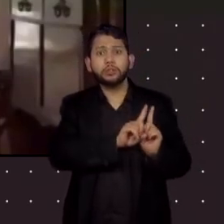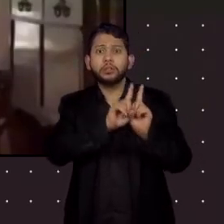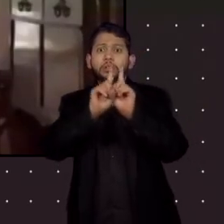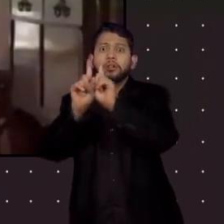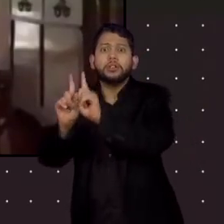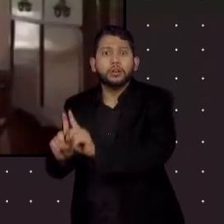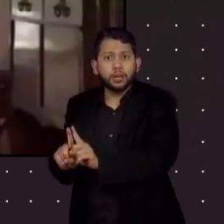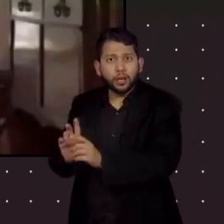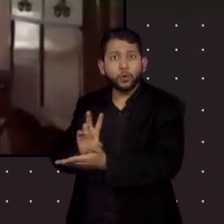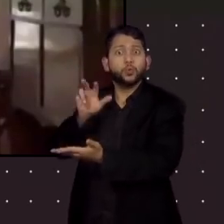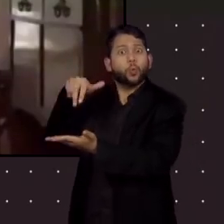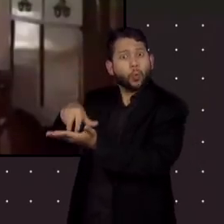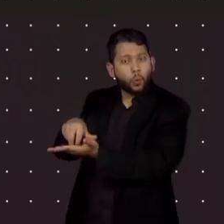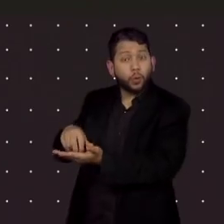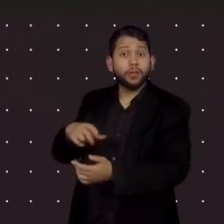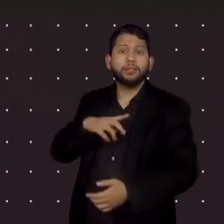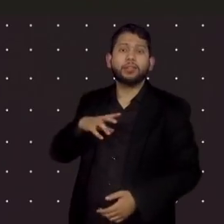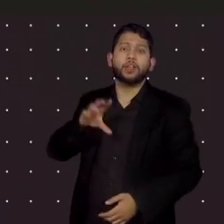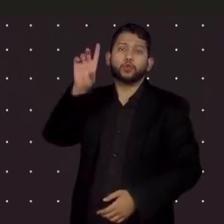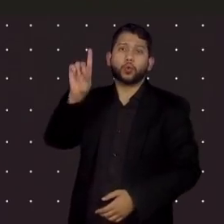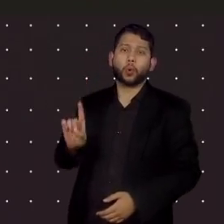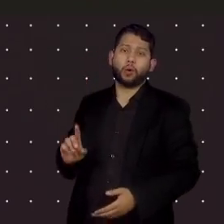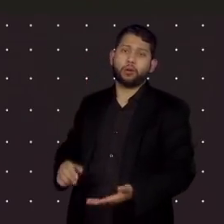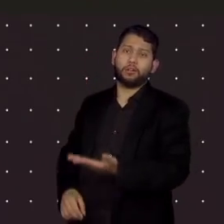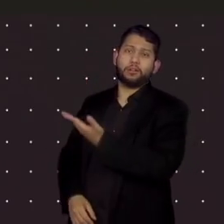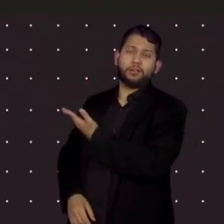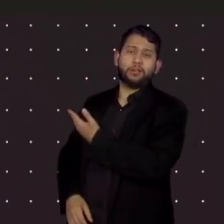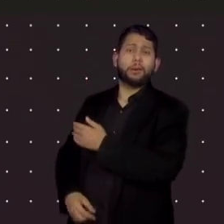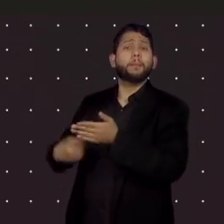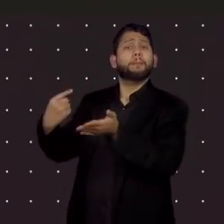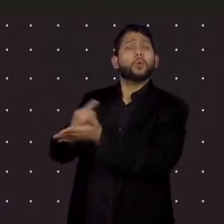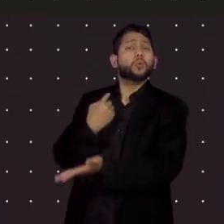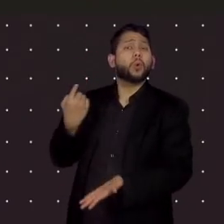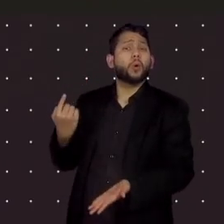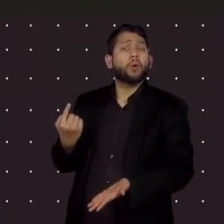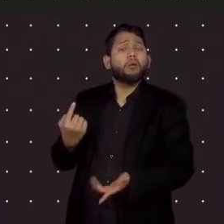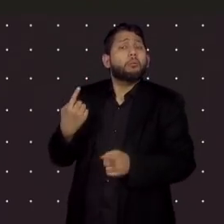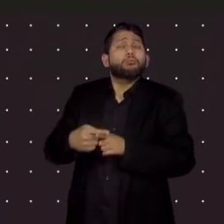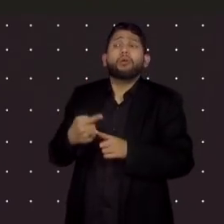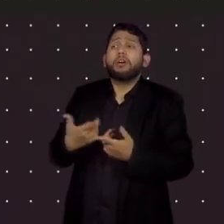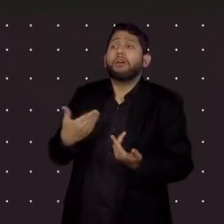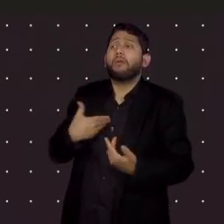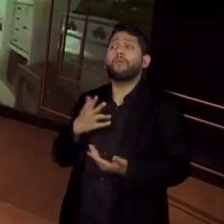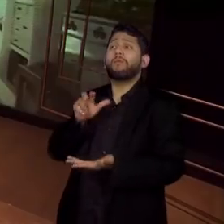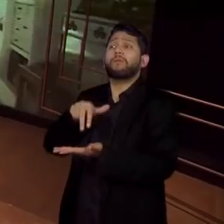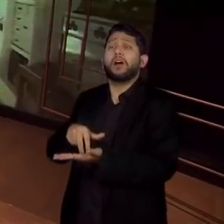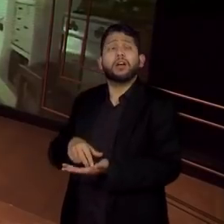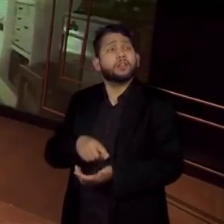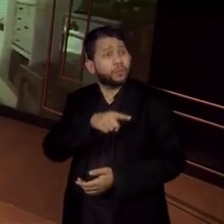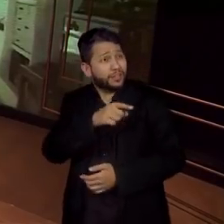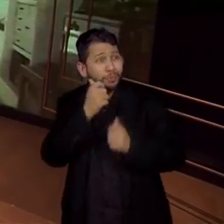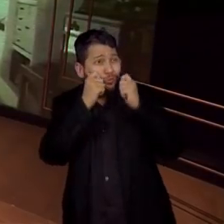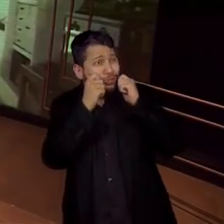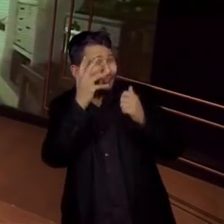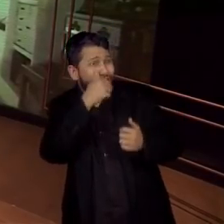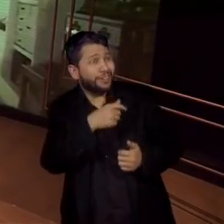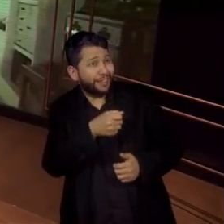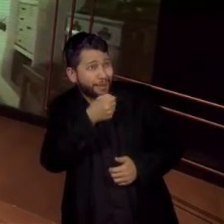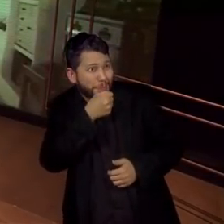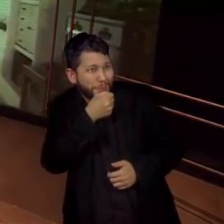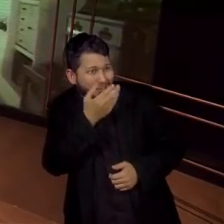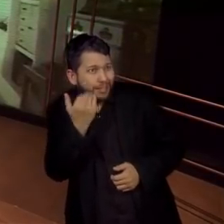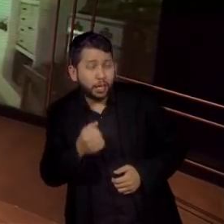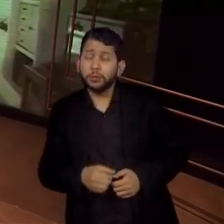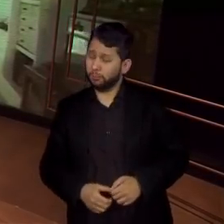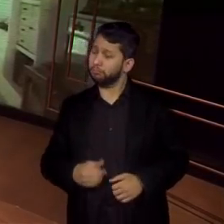era o dirigente do programa, perguntou, que menina bonitinha e tal, você não canta, não? Eu falei, prontamente, eu disse, canto